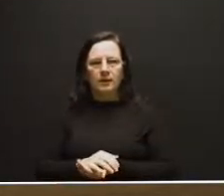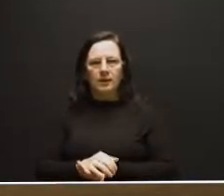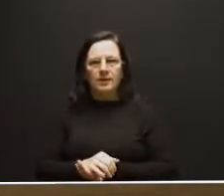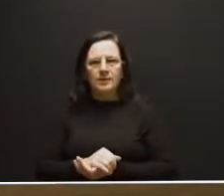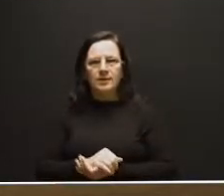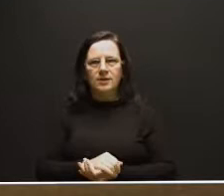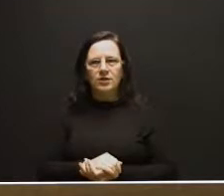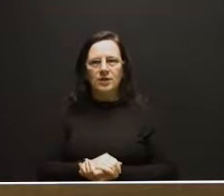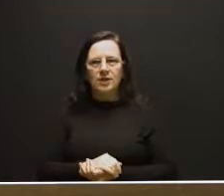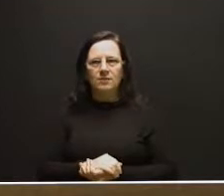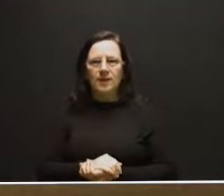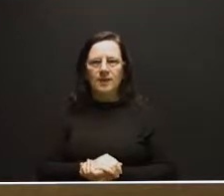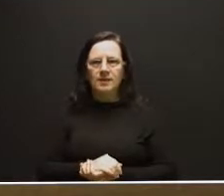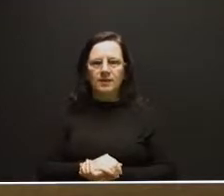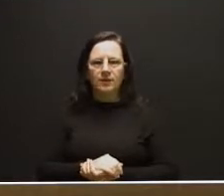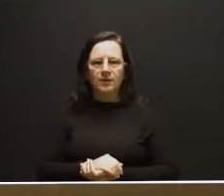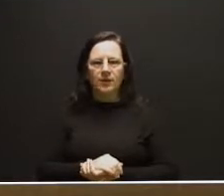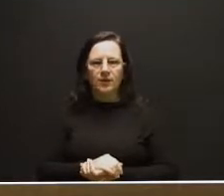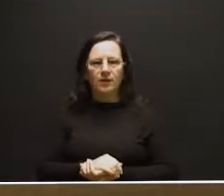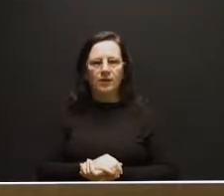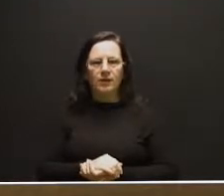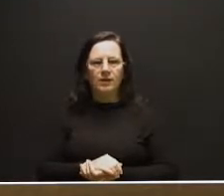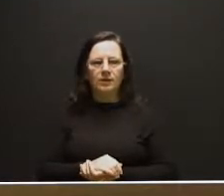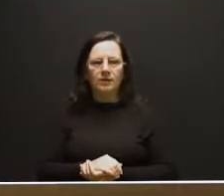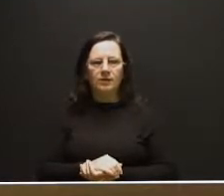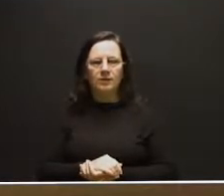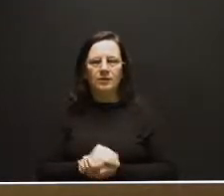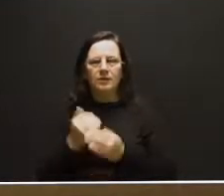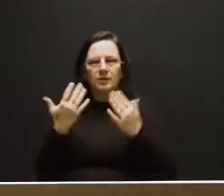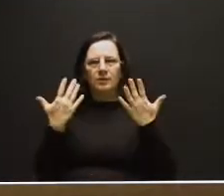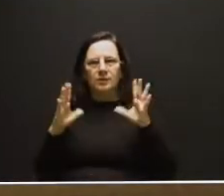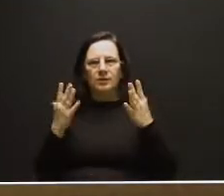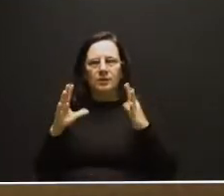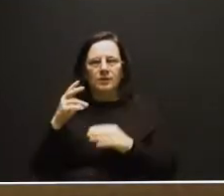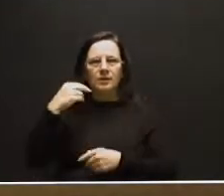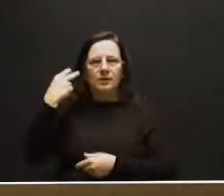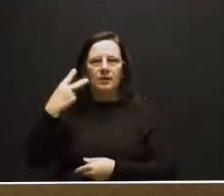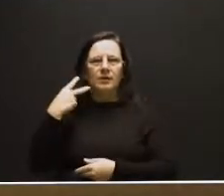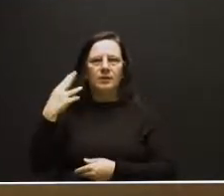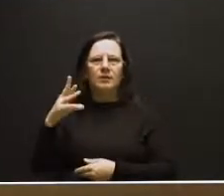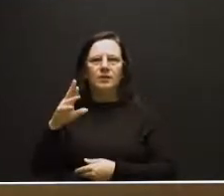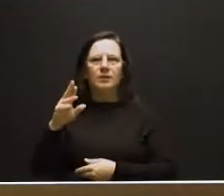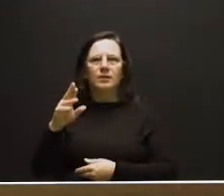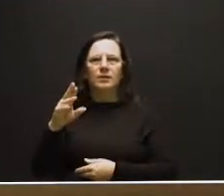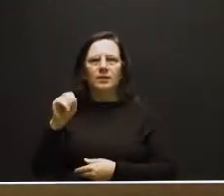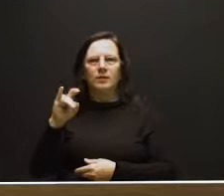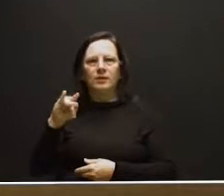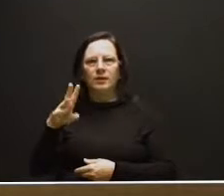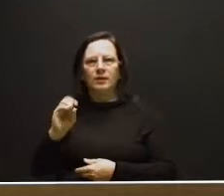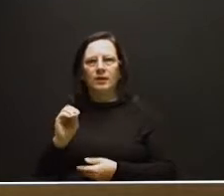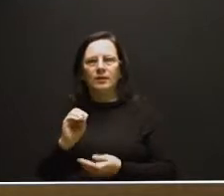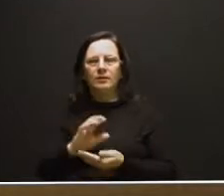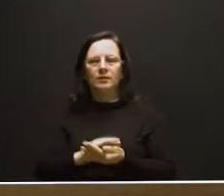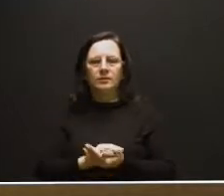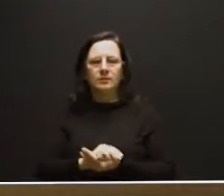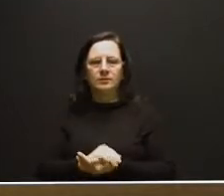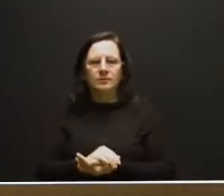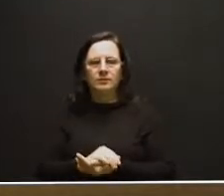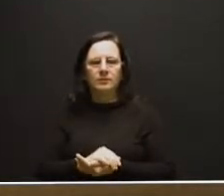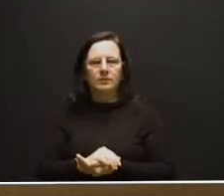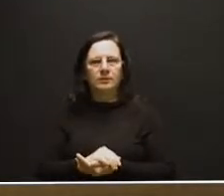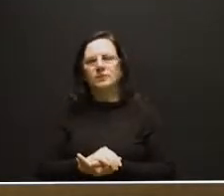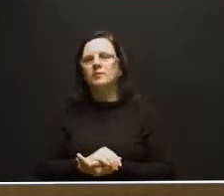era que parabenizar o vereador sérgio calçados pela propositura excelente